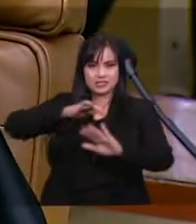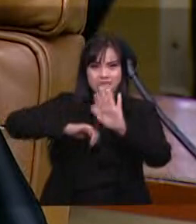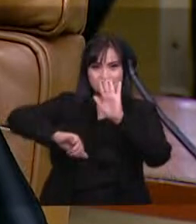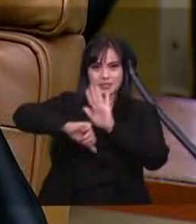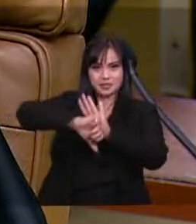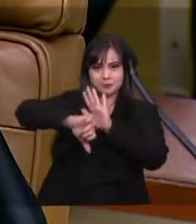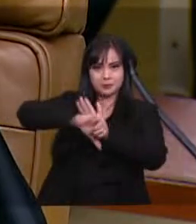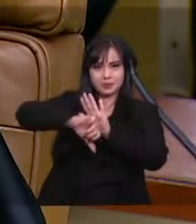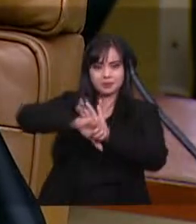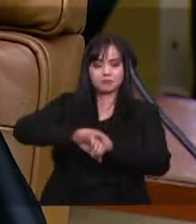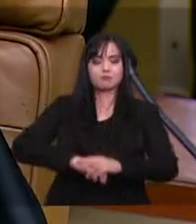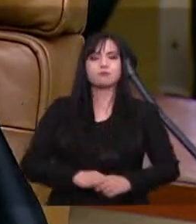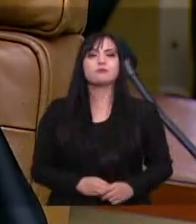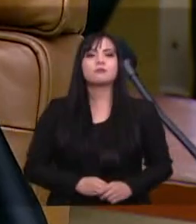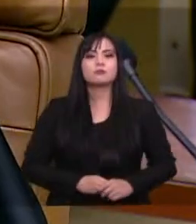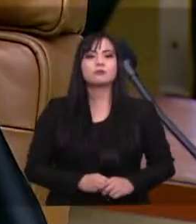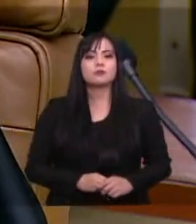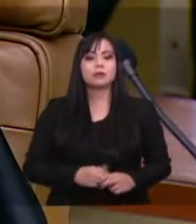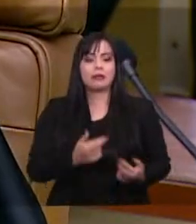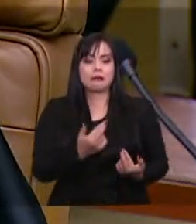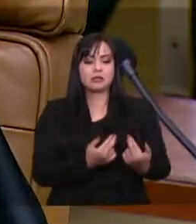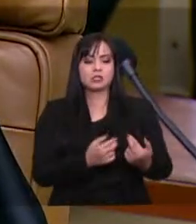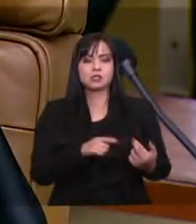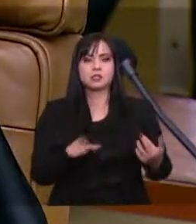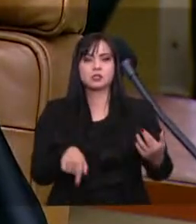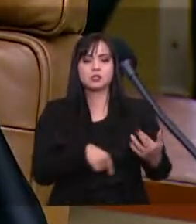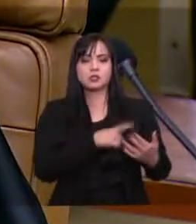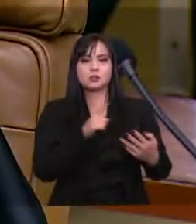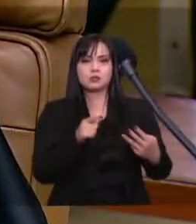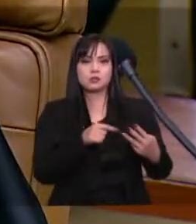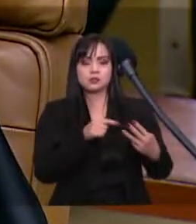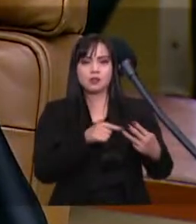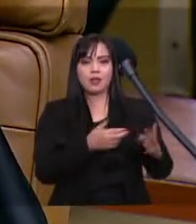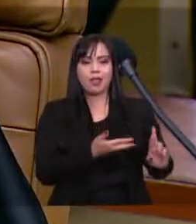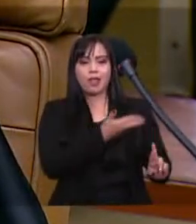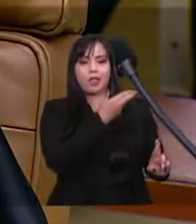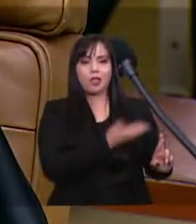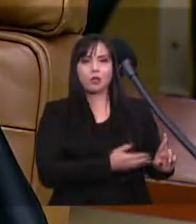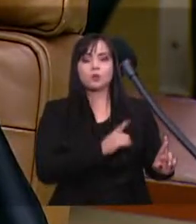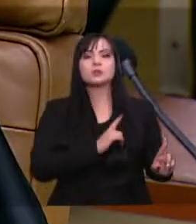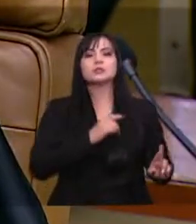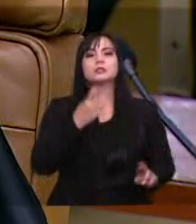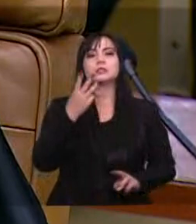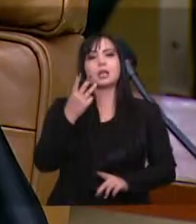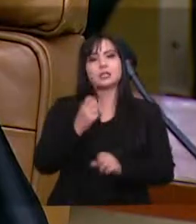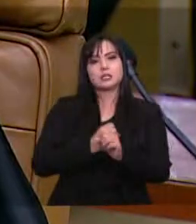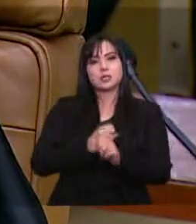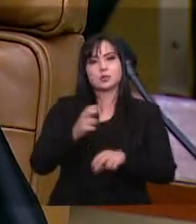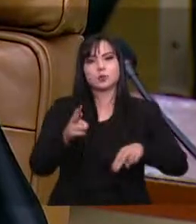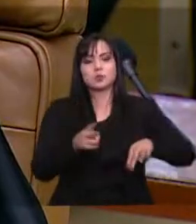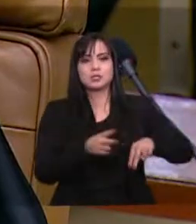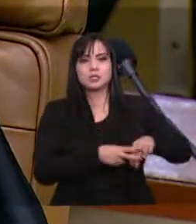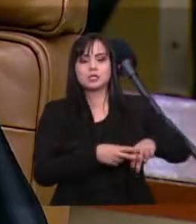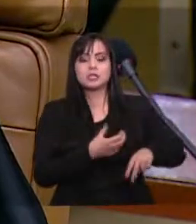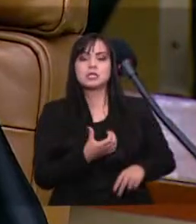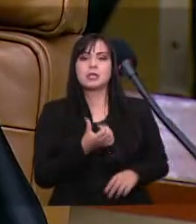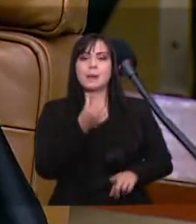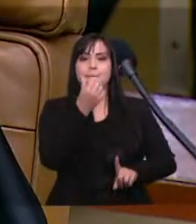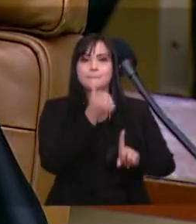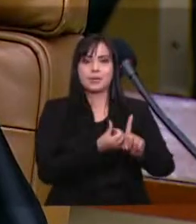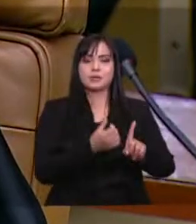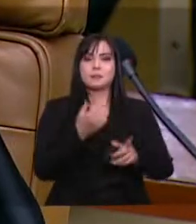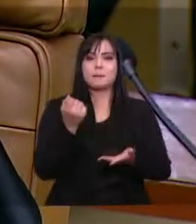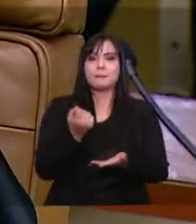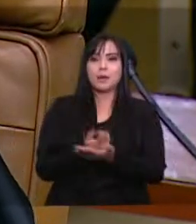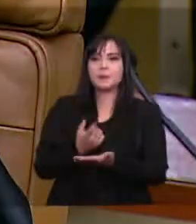delito e em relação a esse correu a pena definitiva em três anos e seis meses de reclusão e pagamentos